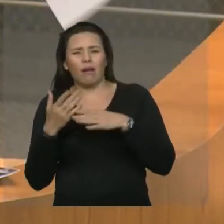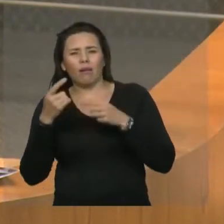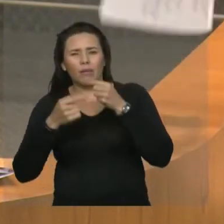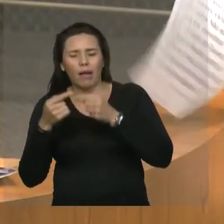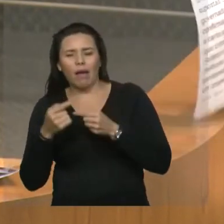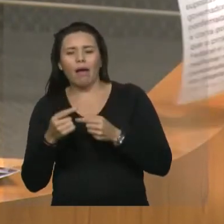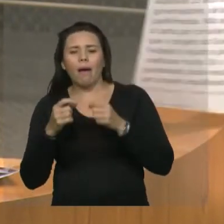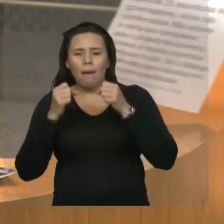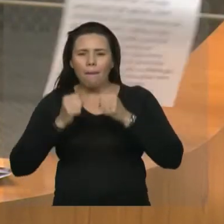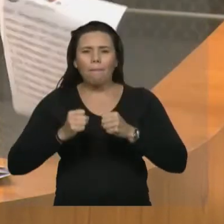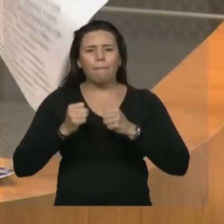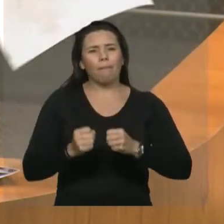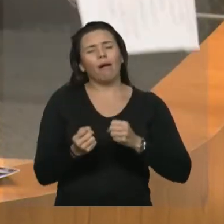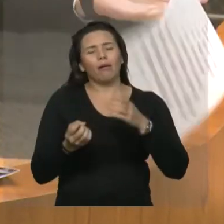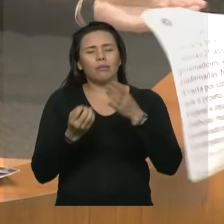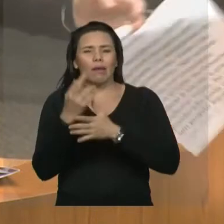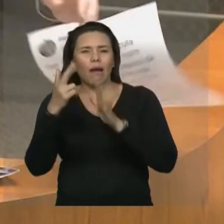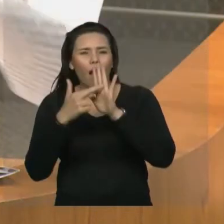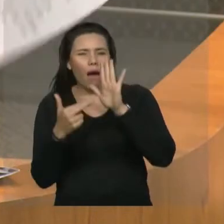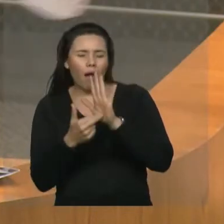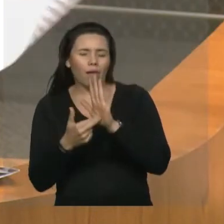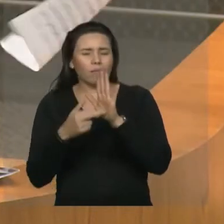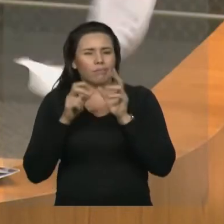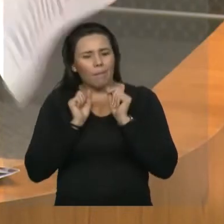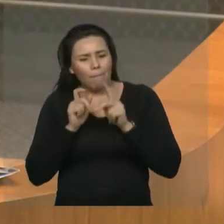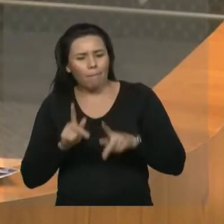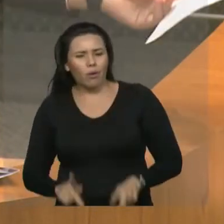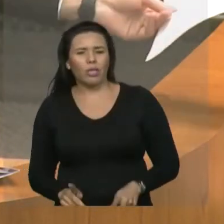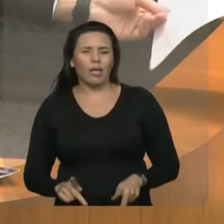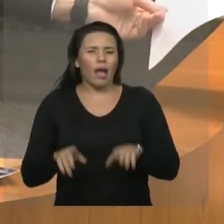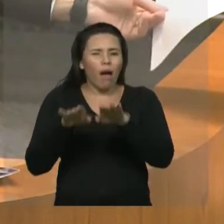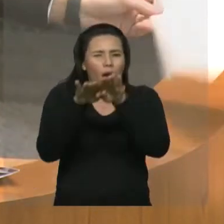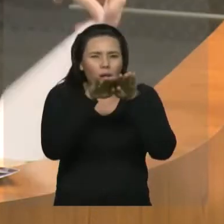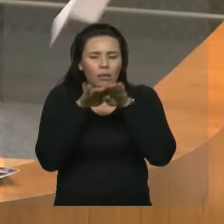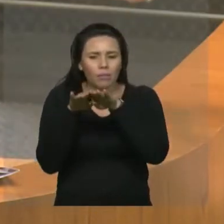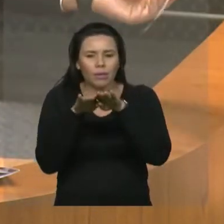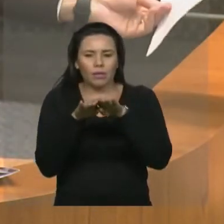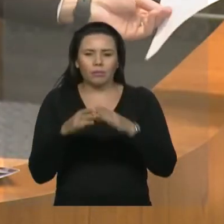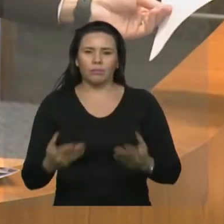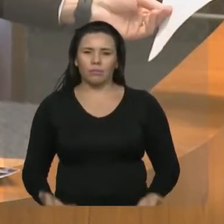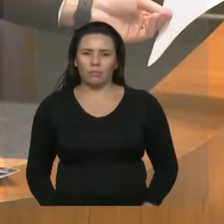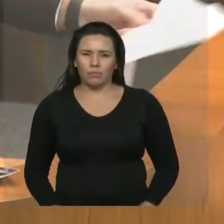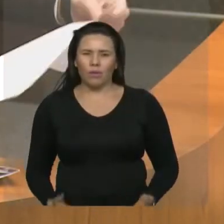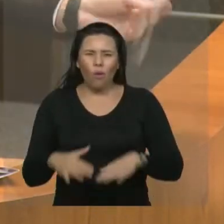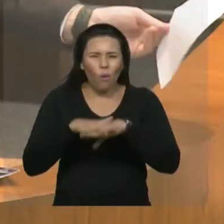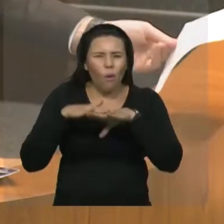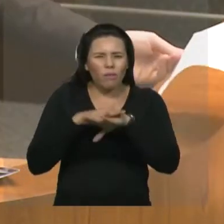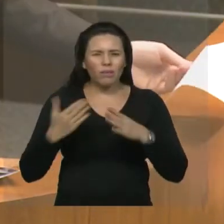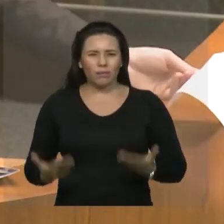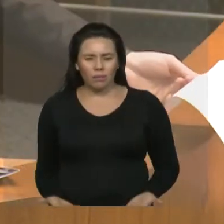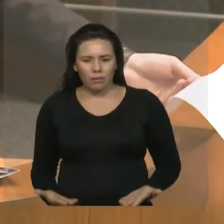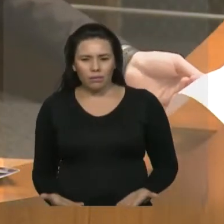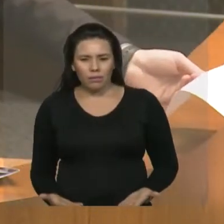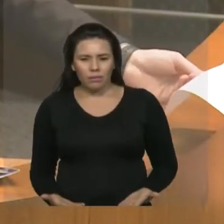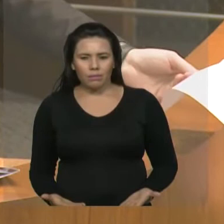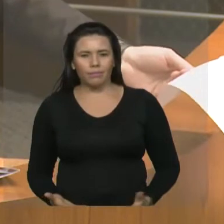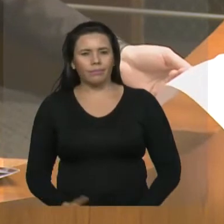aqui faz de outra forma, porque ele não está nem aí, não vai chegar, o que a gente fala aqui não chega lá, não chega para o Brasil, não vai para lugar nenhum.